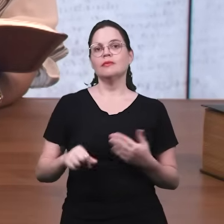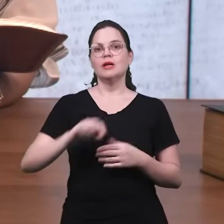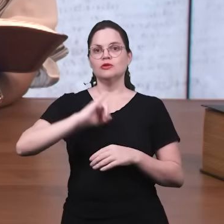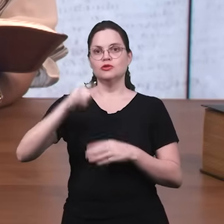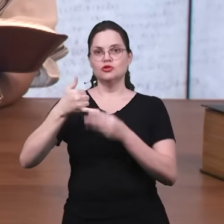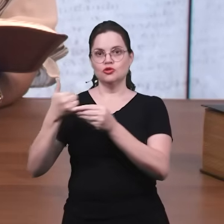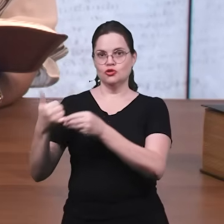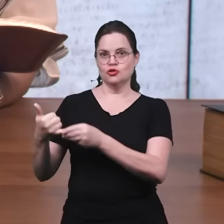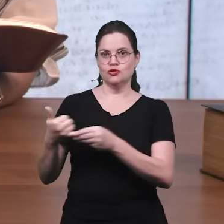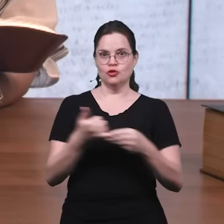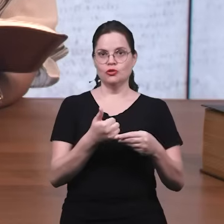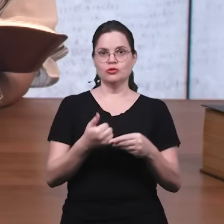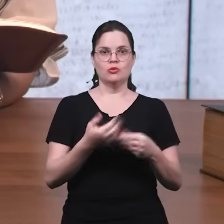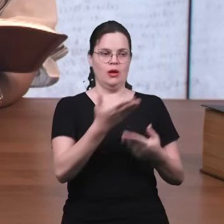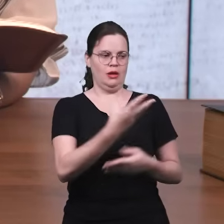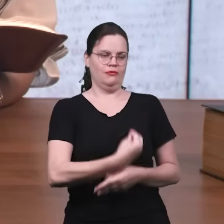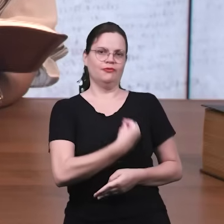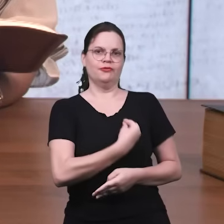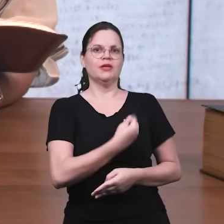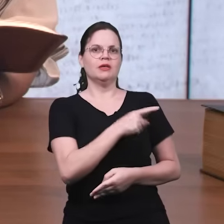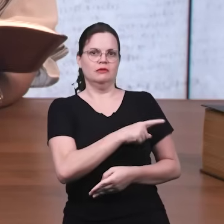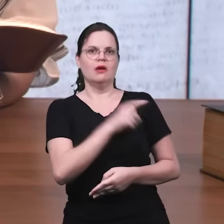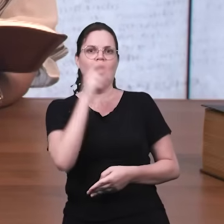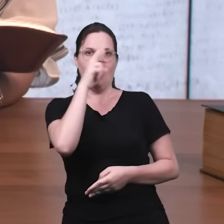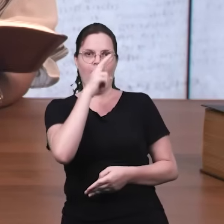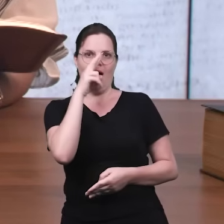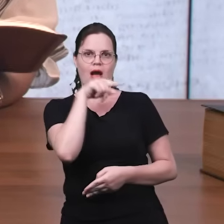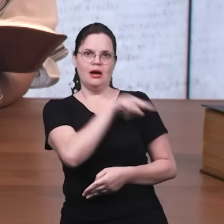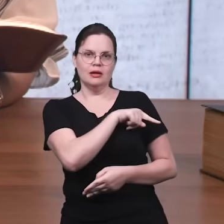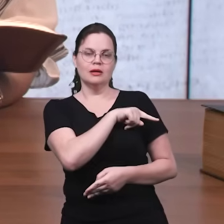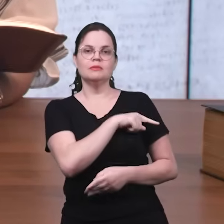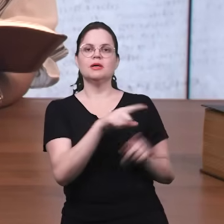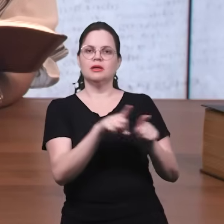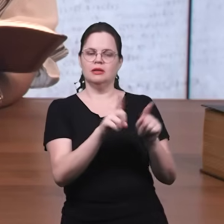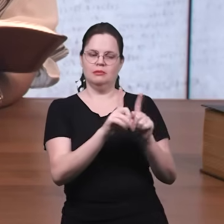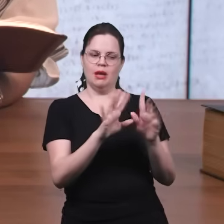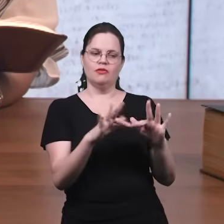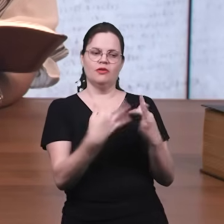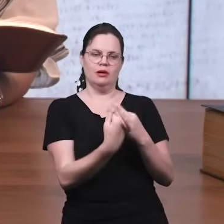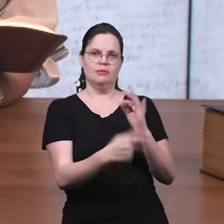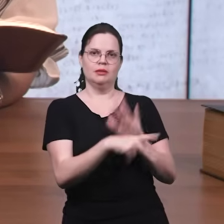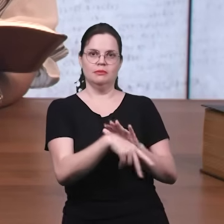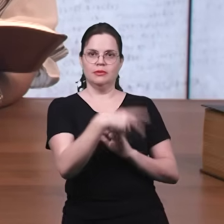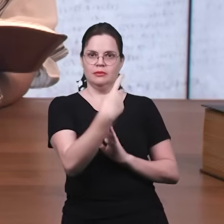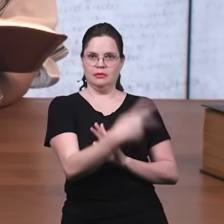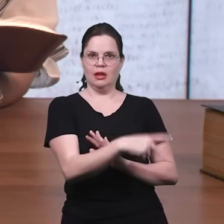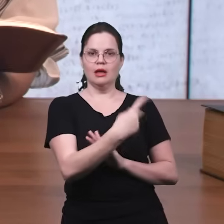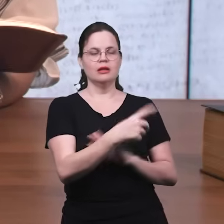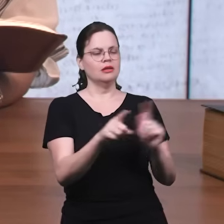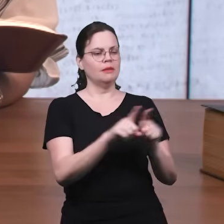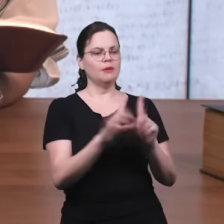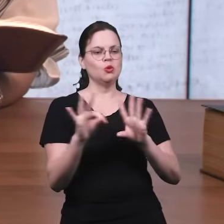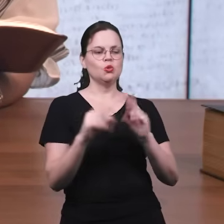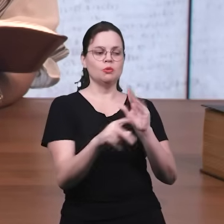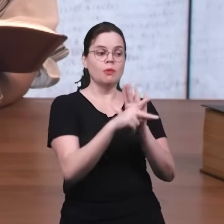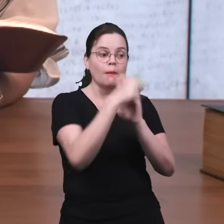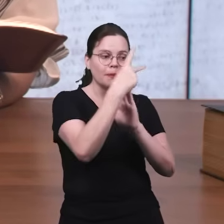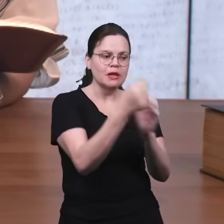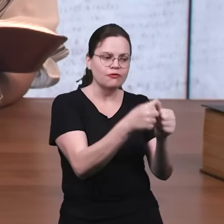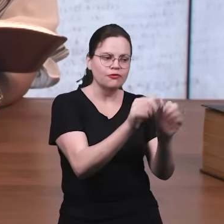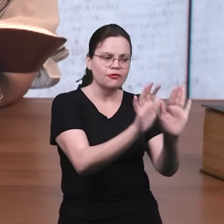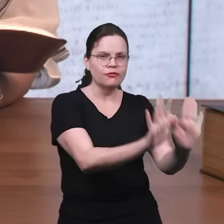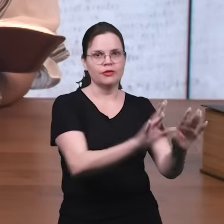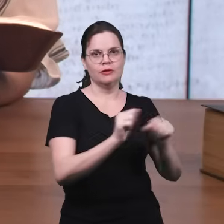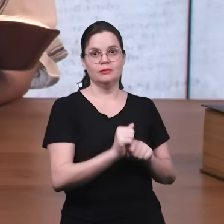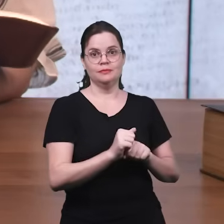Josué vida à prostituta Raabe e à família de seu pai e a tudo quanto tinha. E